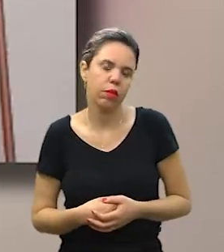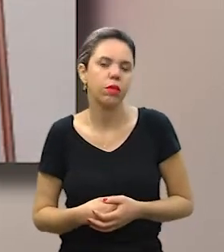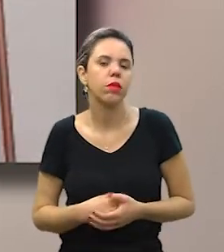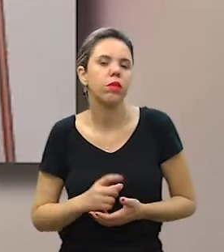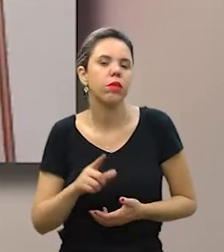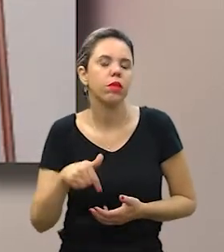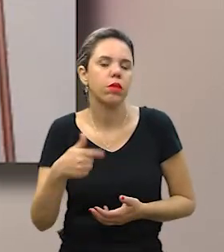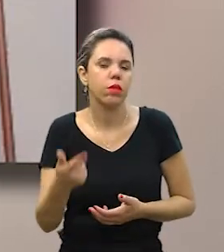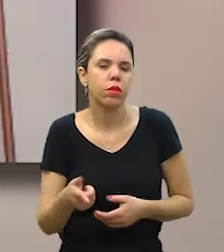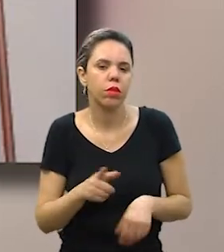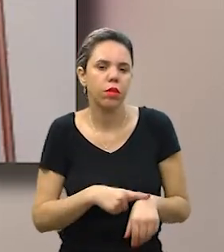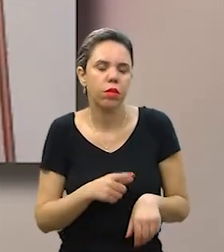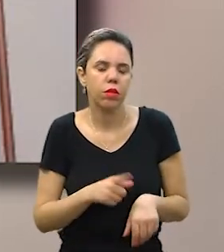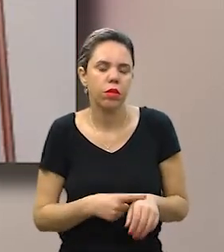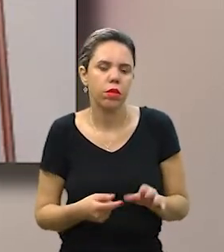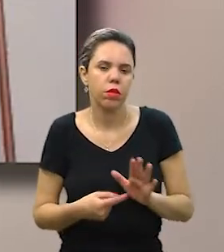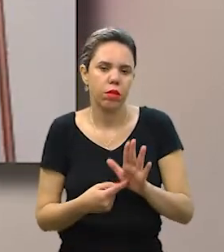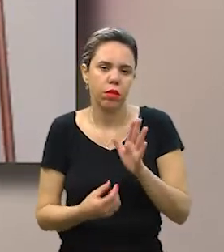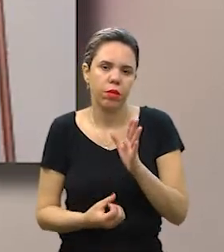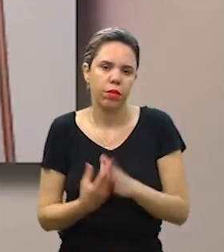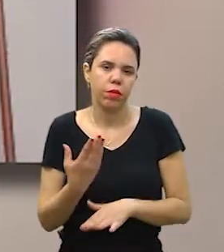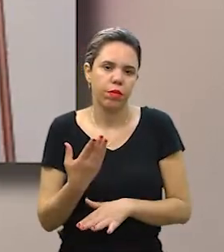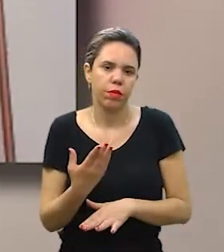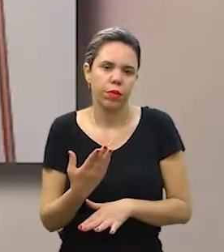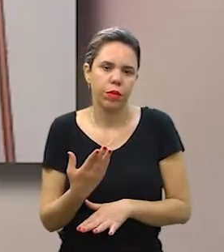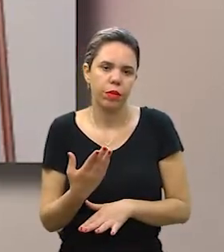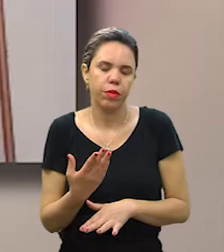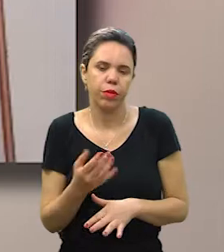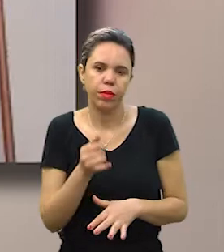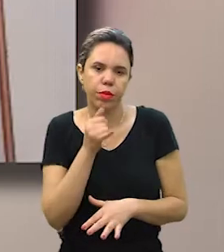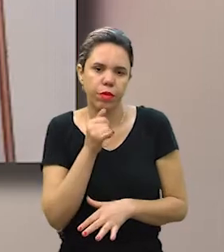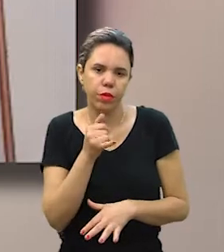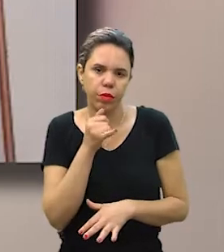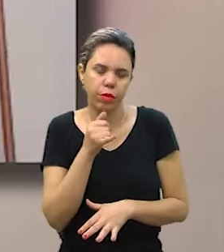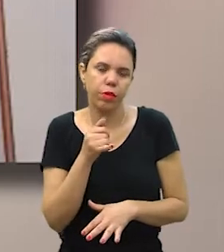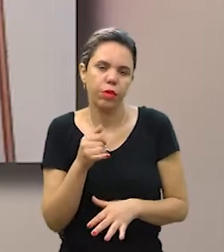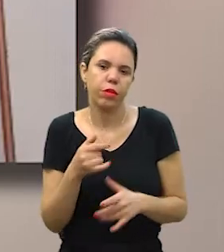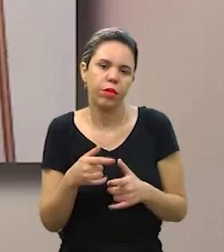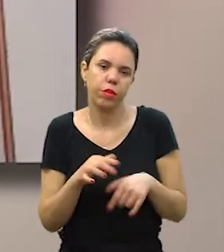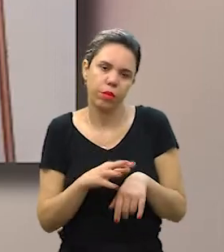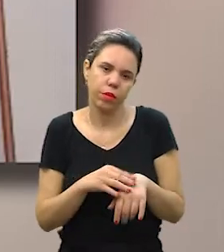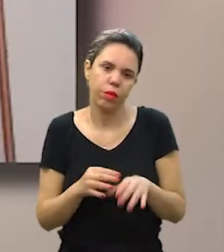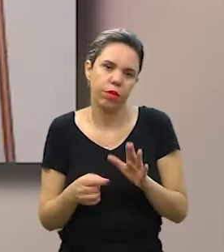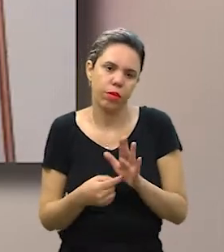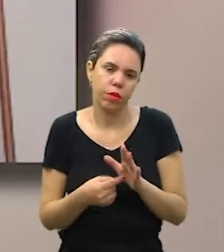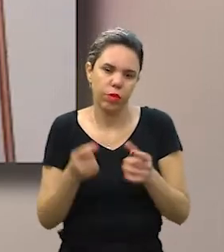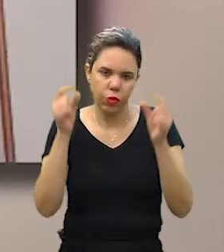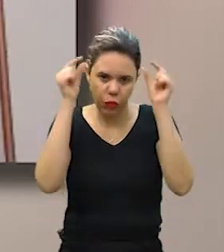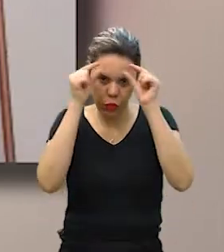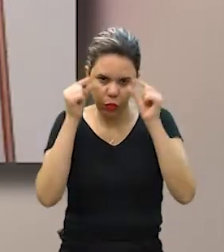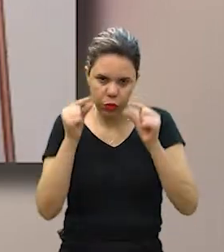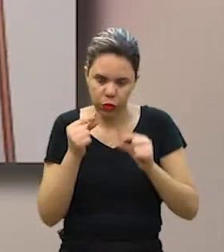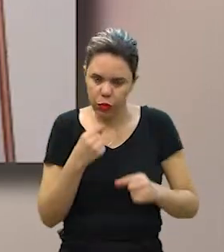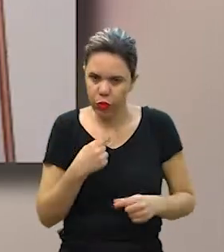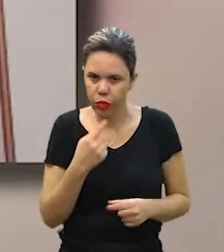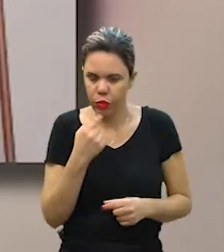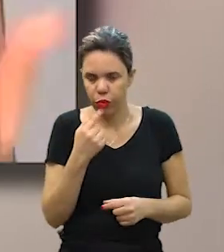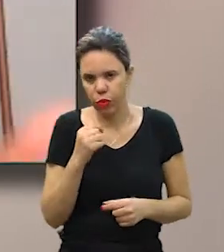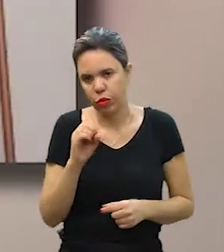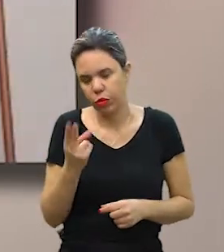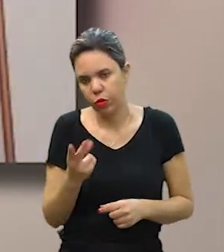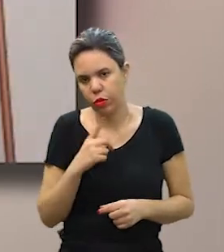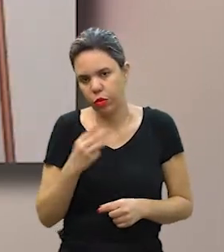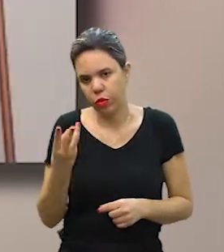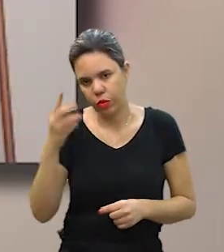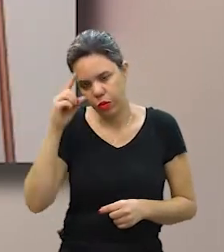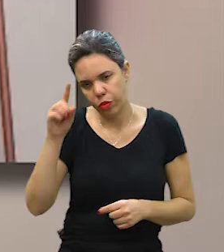e depois desse tempo manifesta, né? No caso do exantema súbito, mostrando aí as manchinhas, ou se está